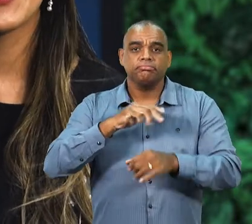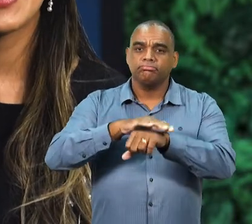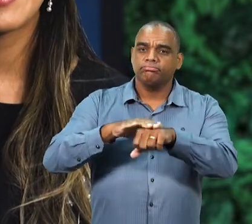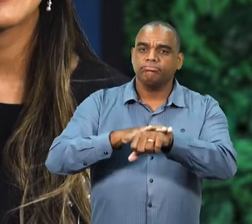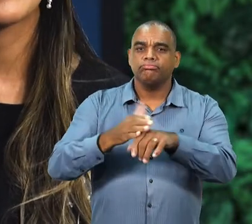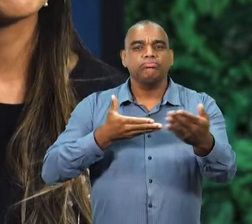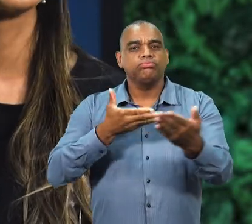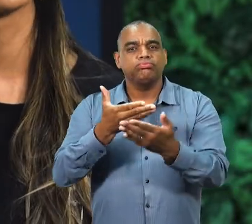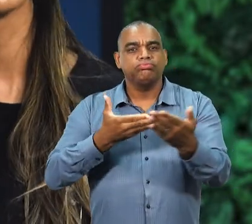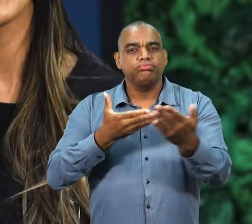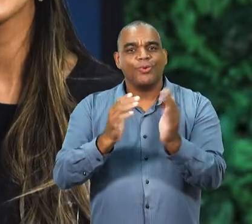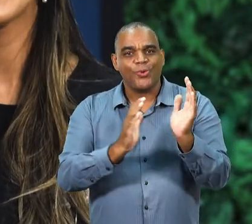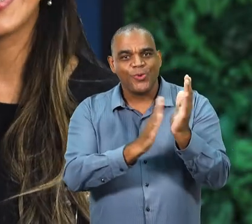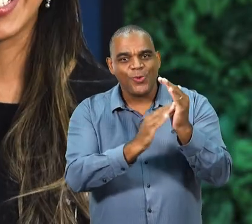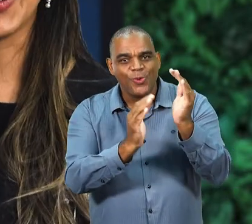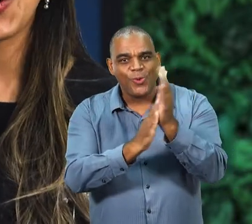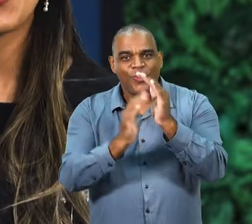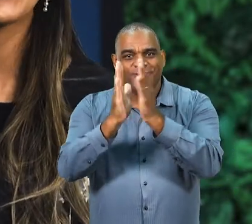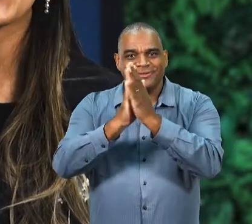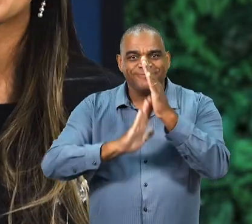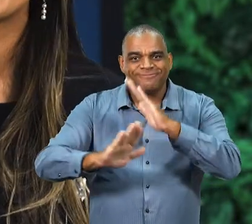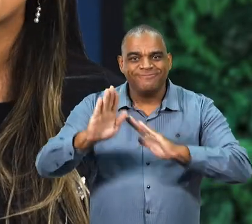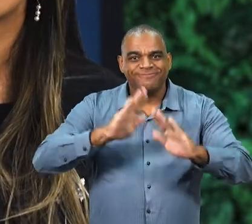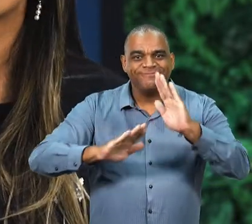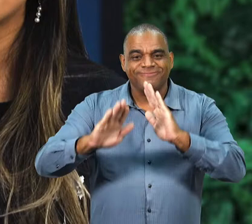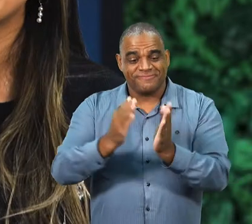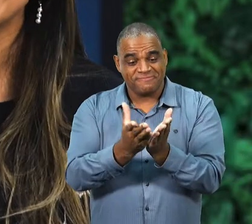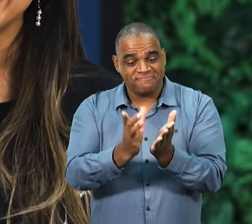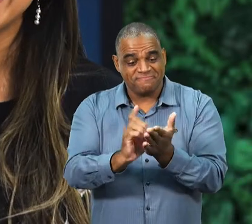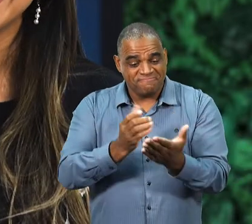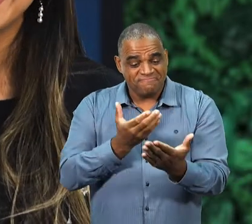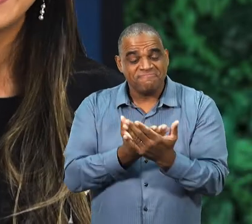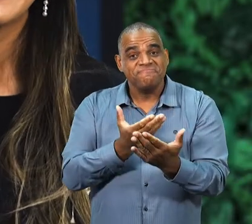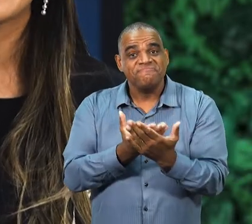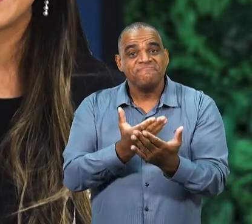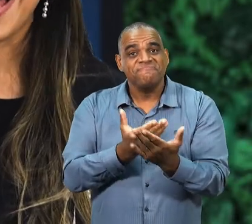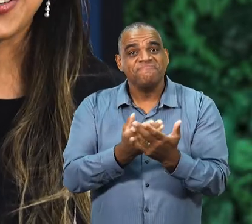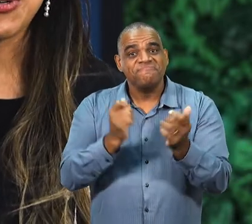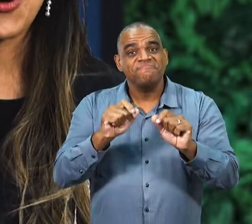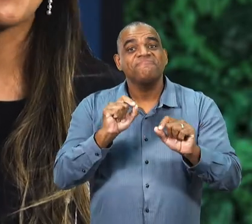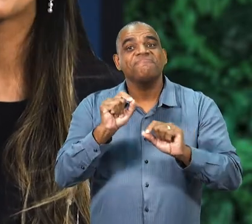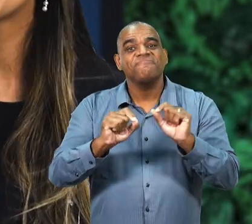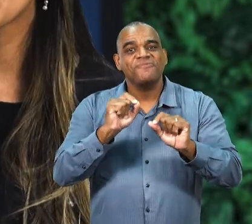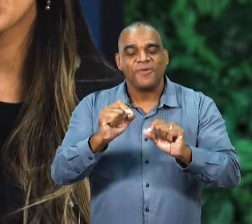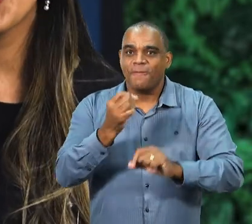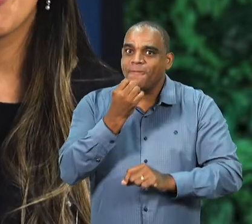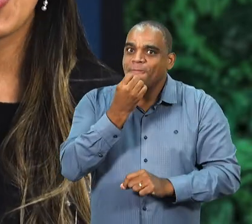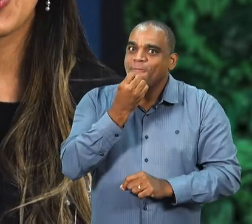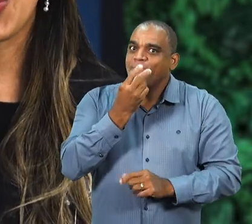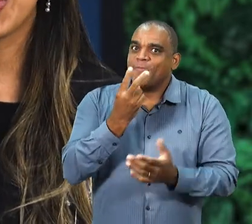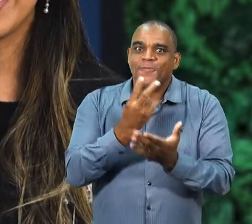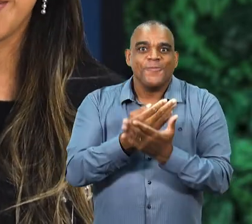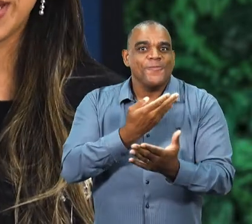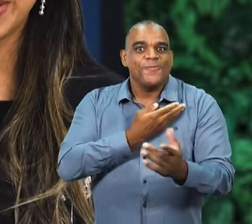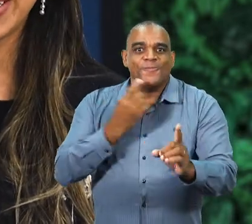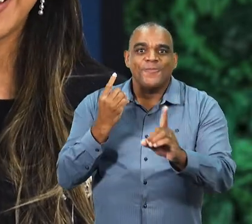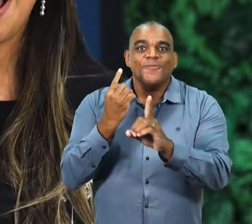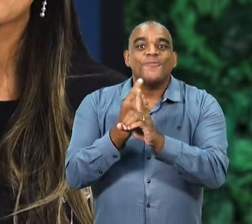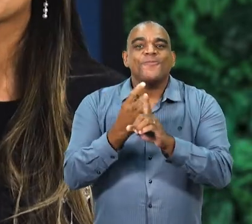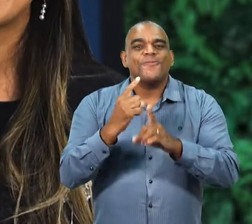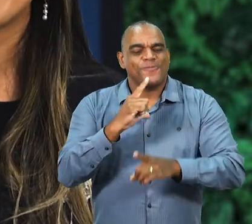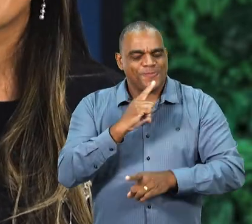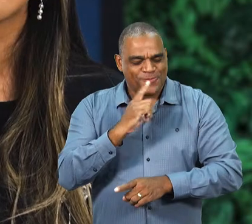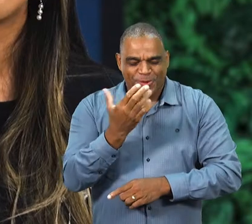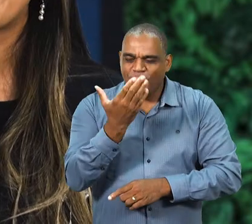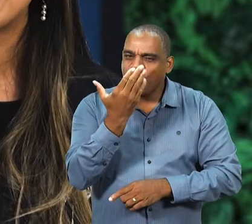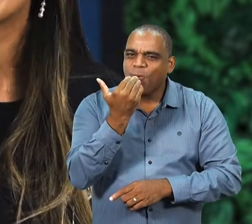conversas acolhedoras e tempo de louvor e adoração, onde compartilham a palavra de Deus. E claro, como em todo bom encontro entre amigos,